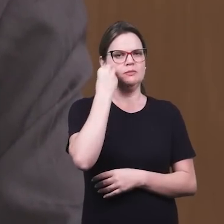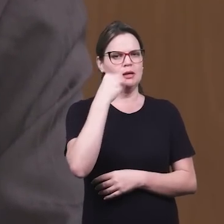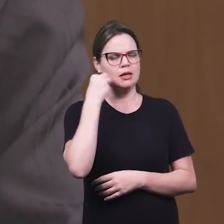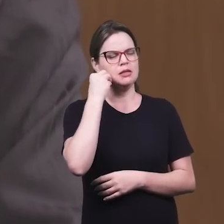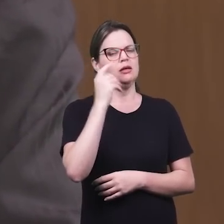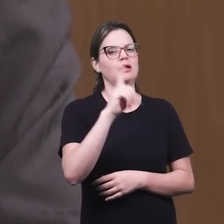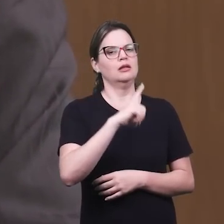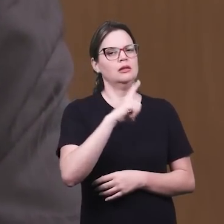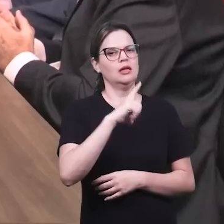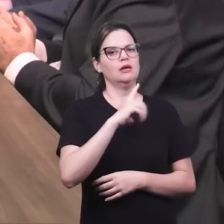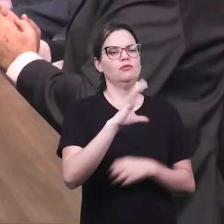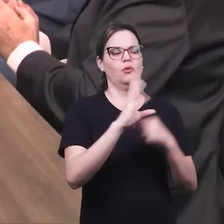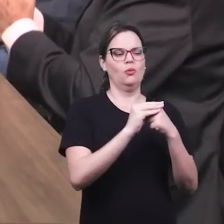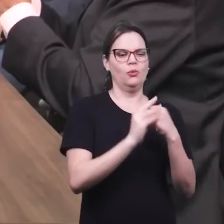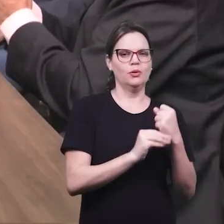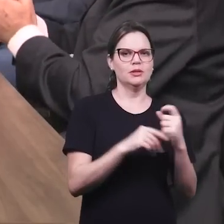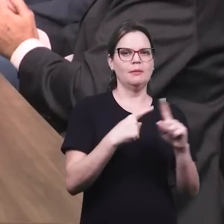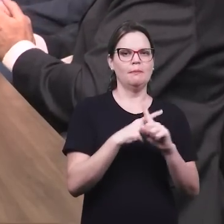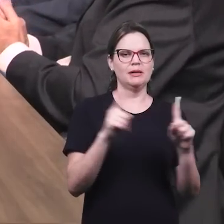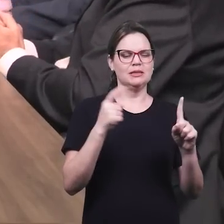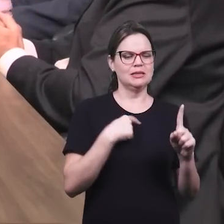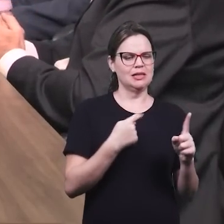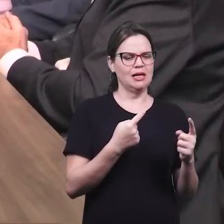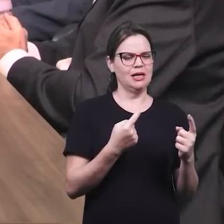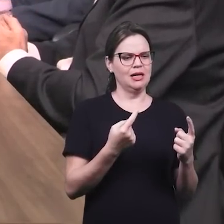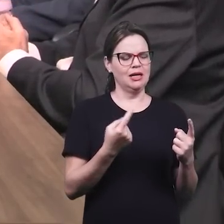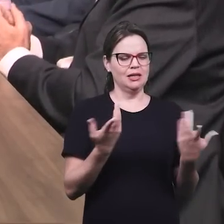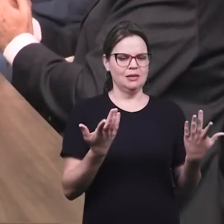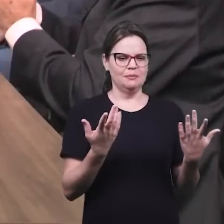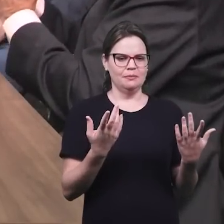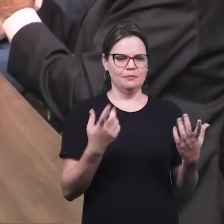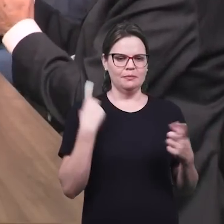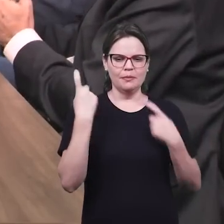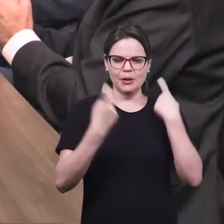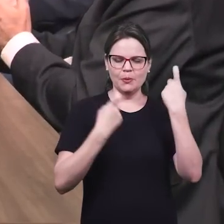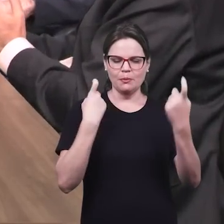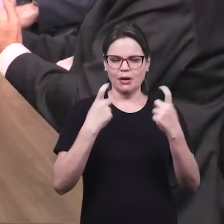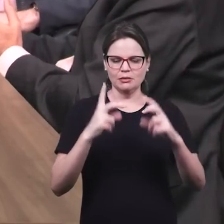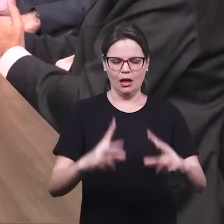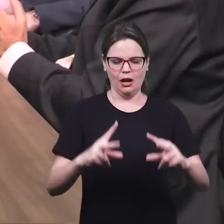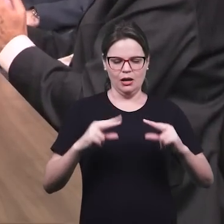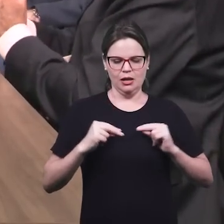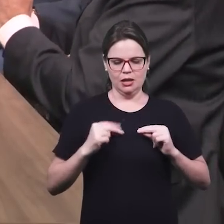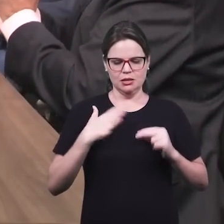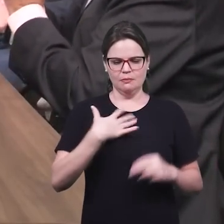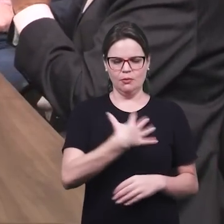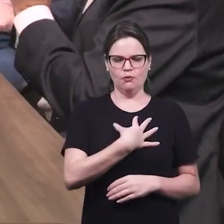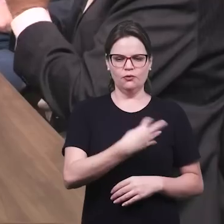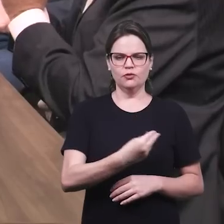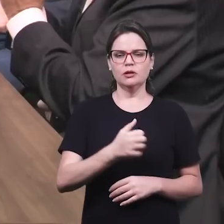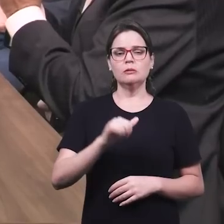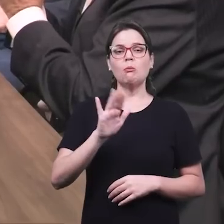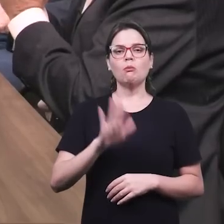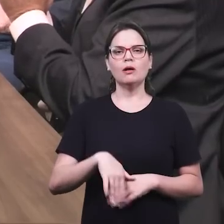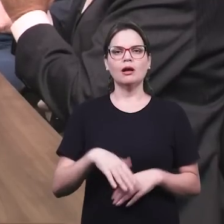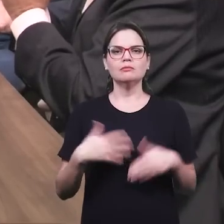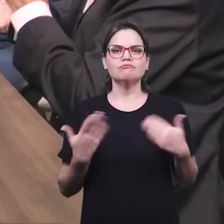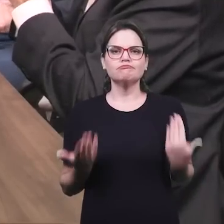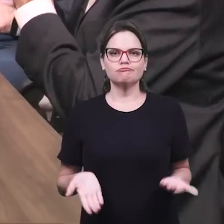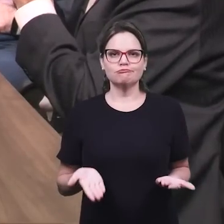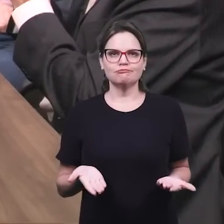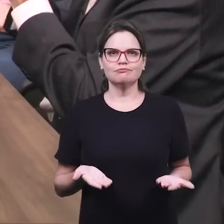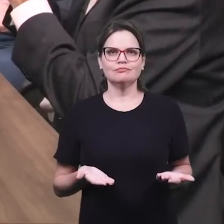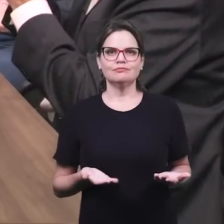teve, ele se preocupava porque ele ainda não tinha um filho para a herança. E isso, profeticamente,